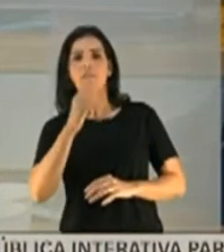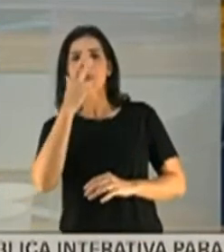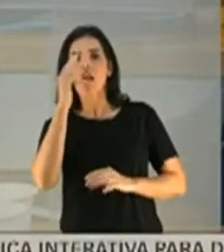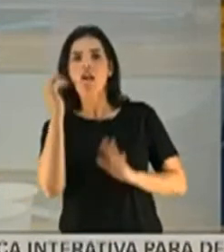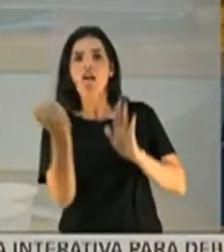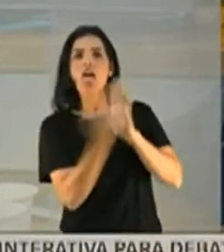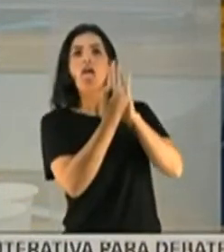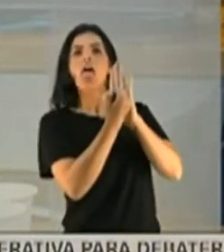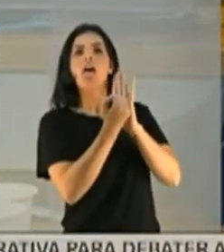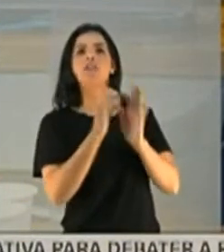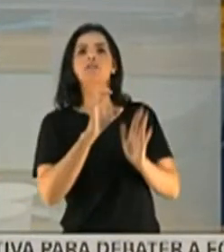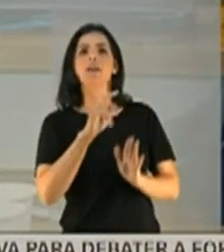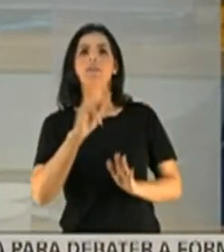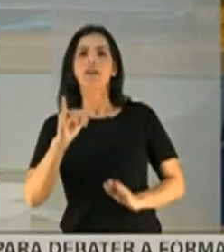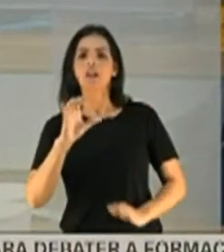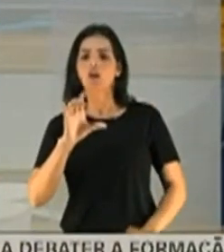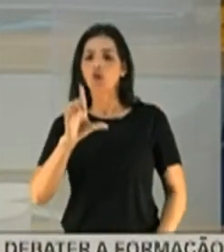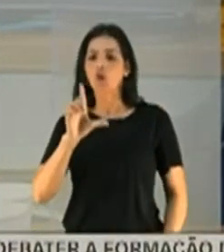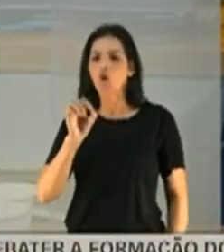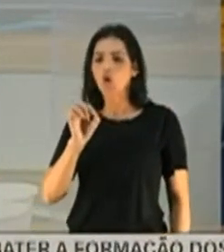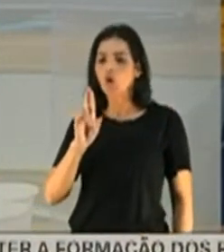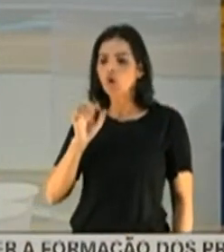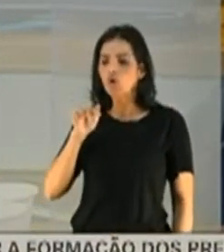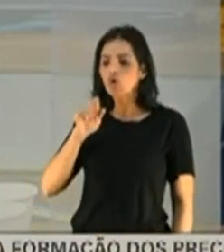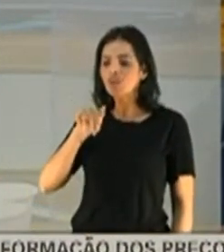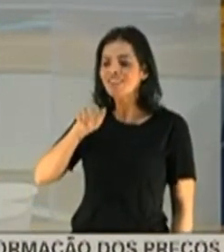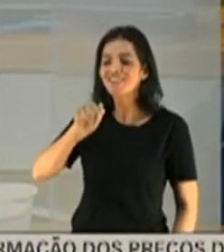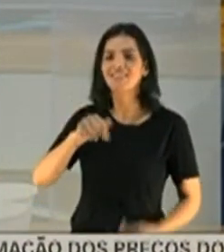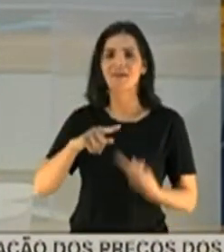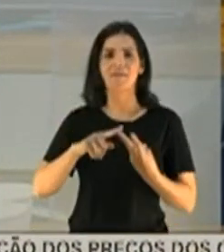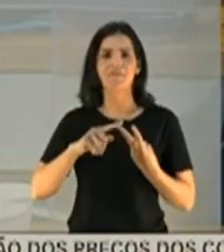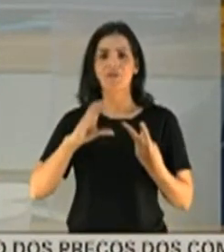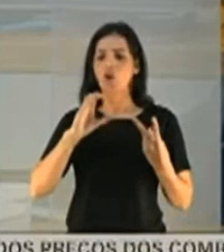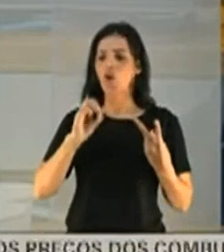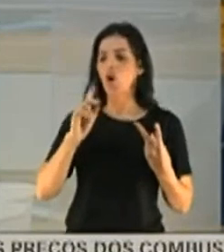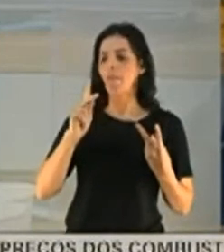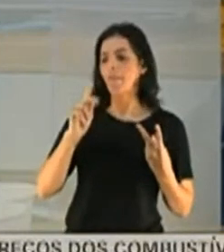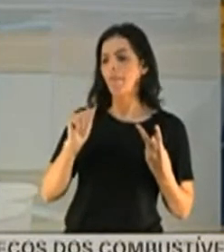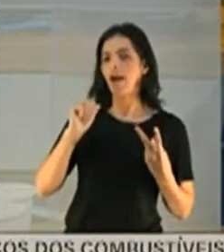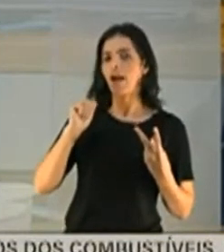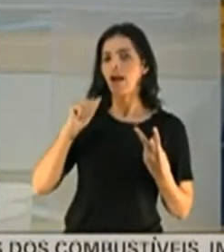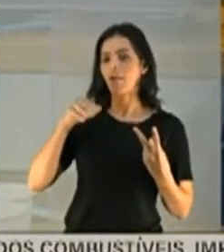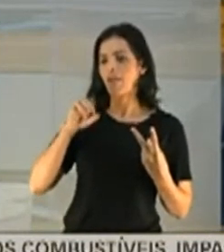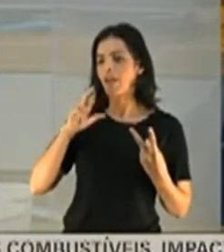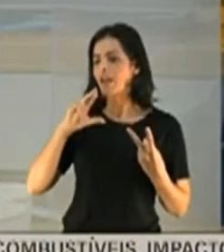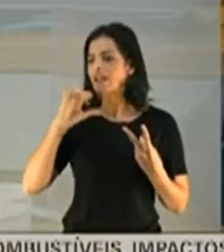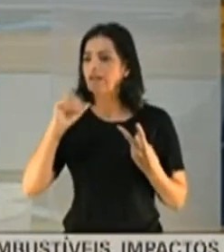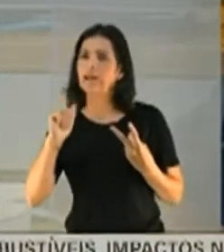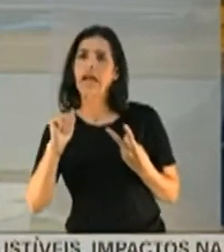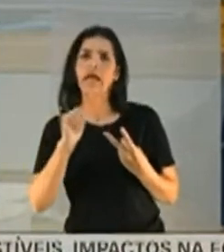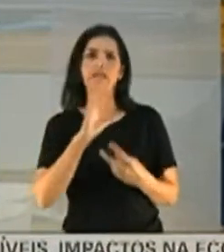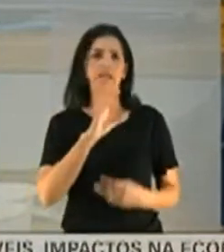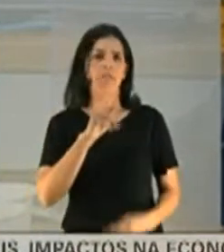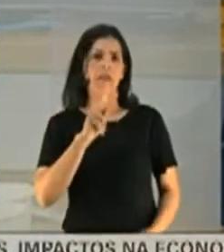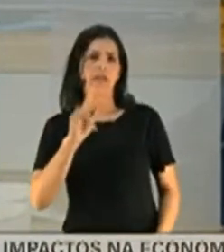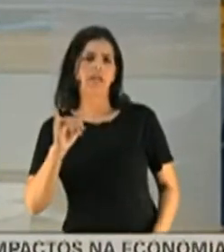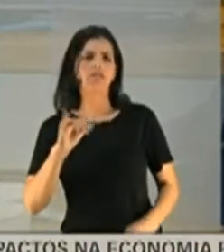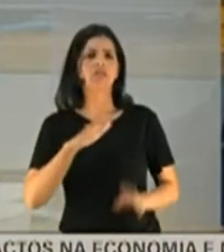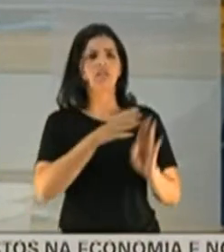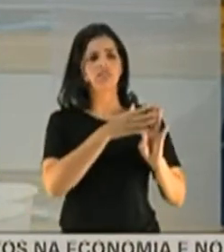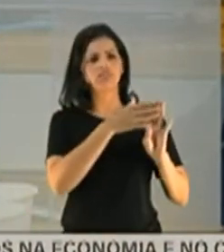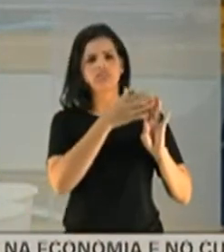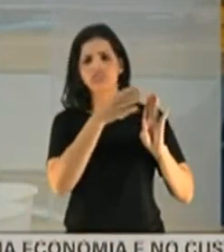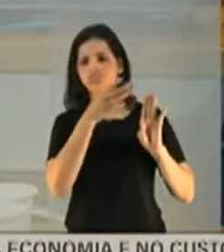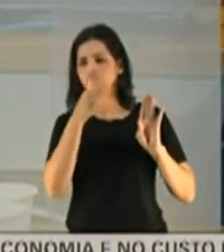alcunhas: CPI da cloroquina, CPI da Copa América. E após 2 meses,